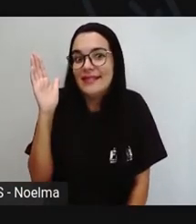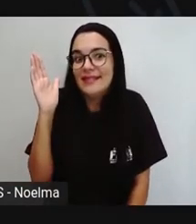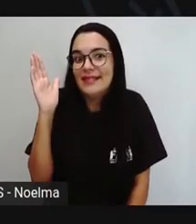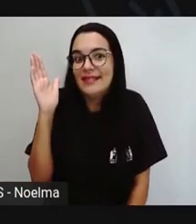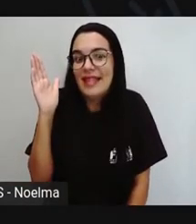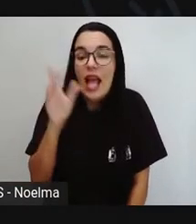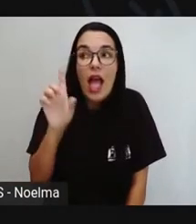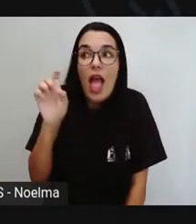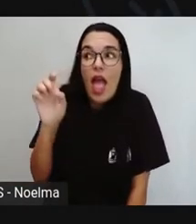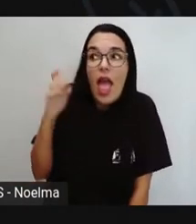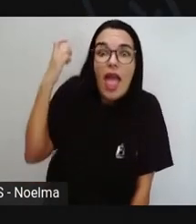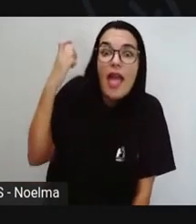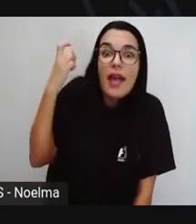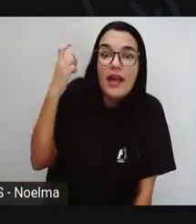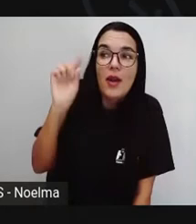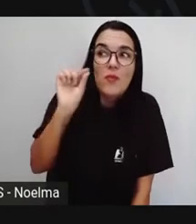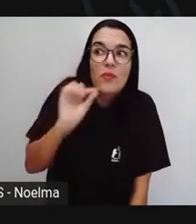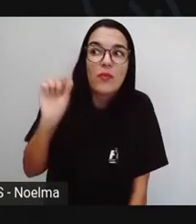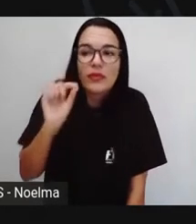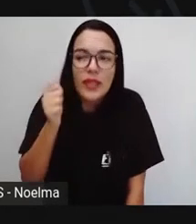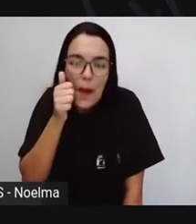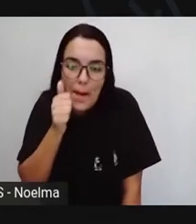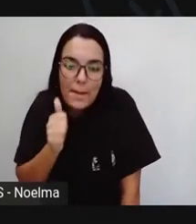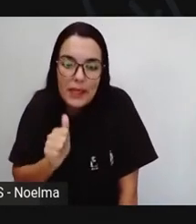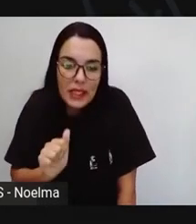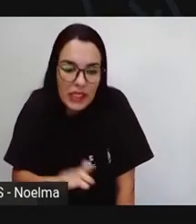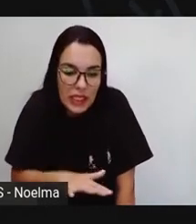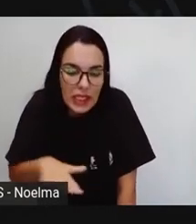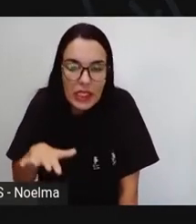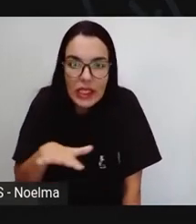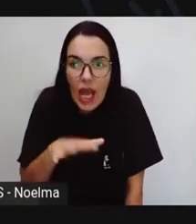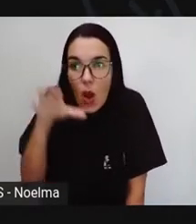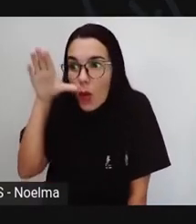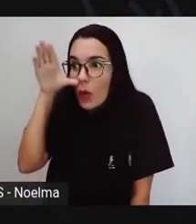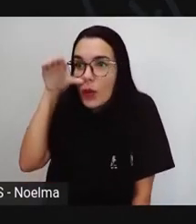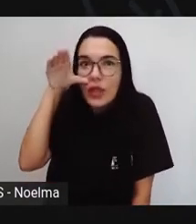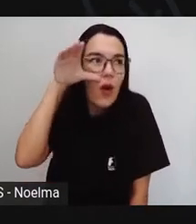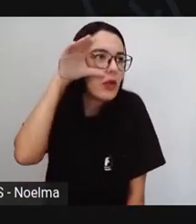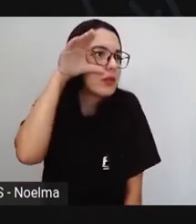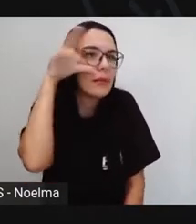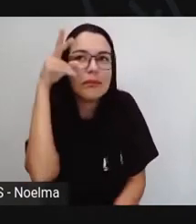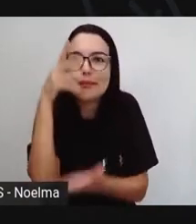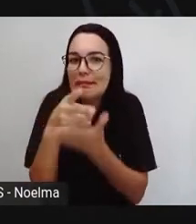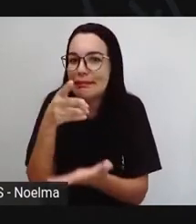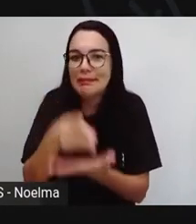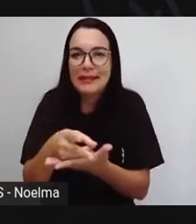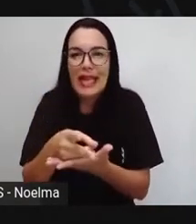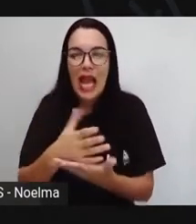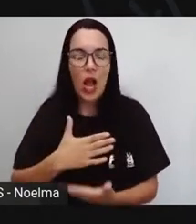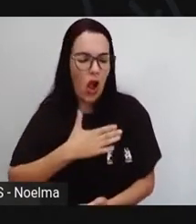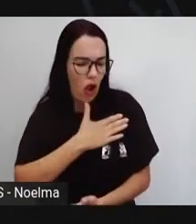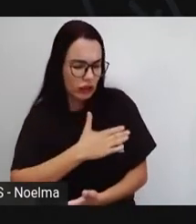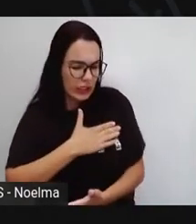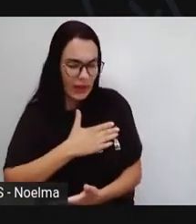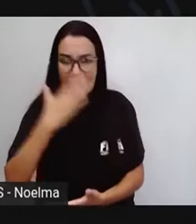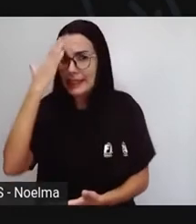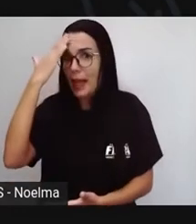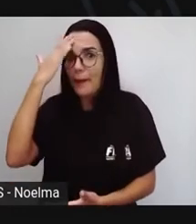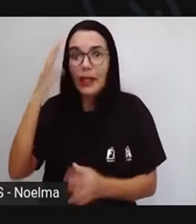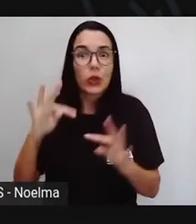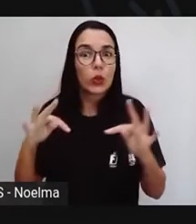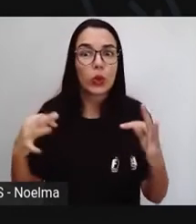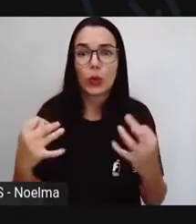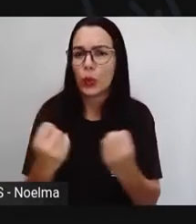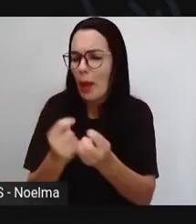Era uma vez uma menina curiosa, até não poder mais. Ela gostava de saber tudo,